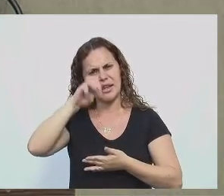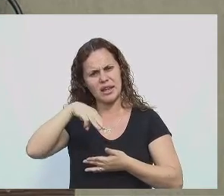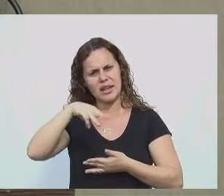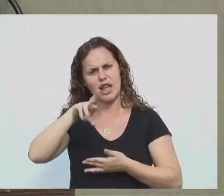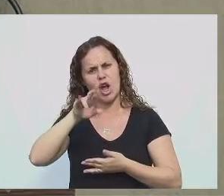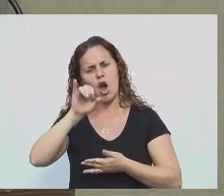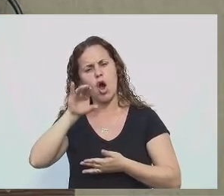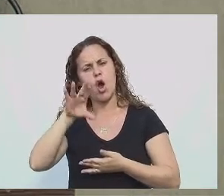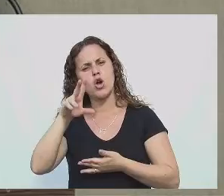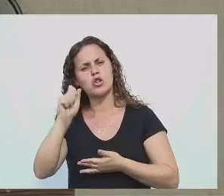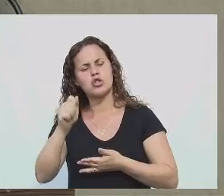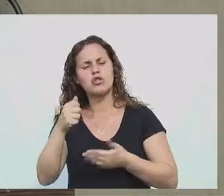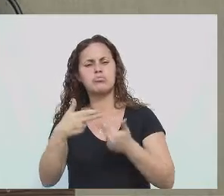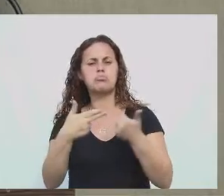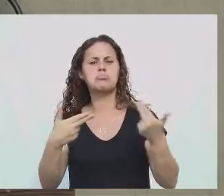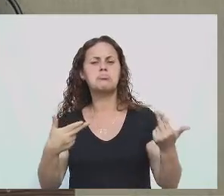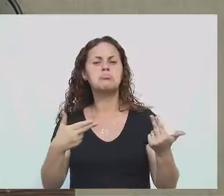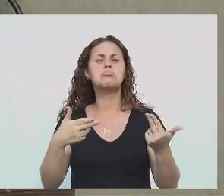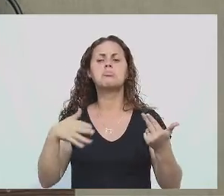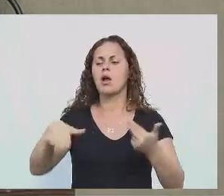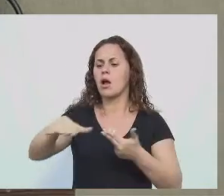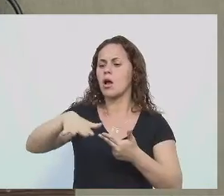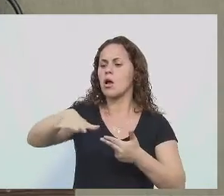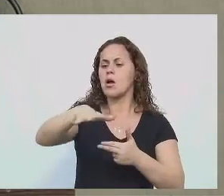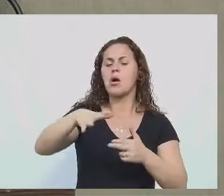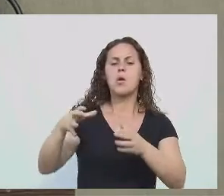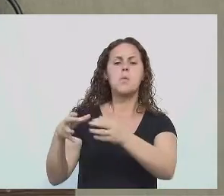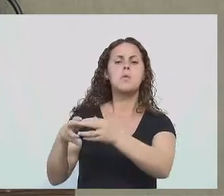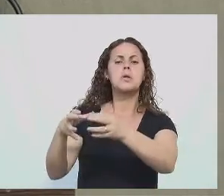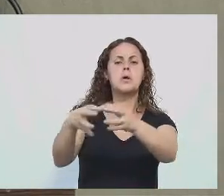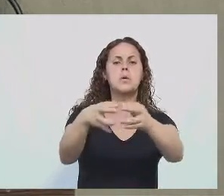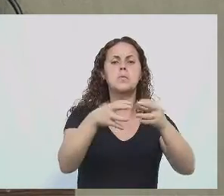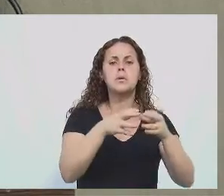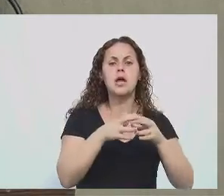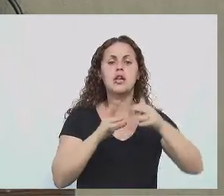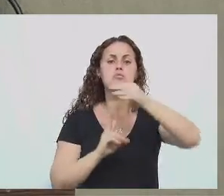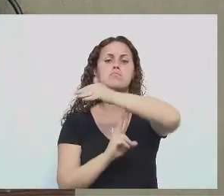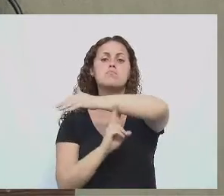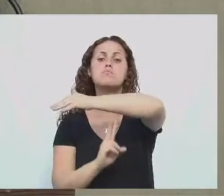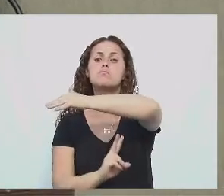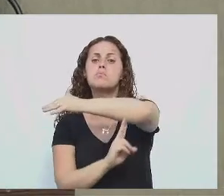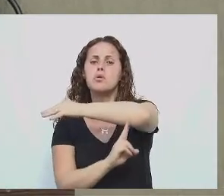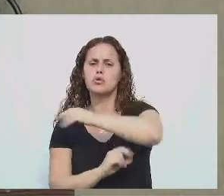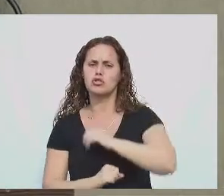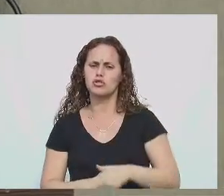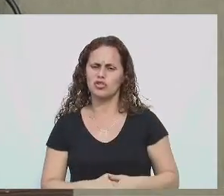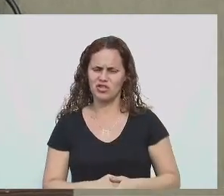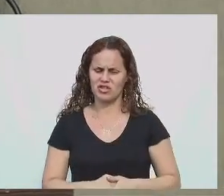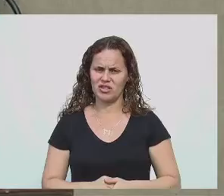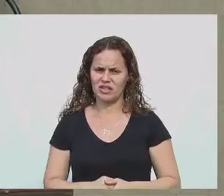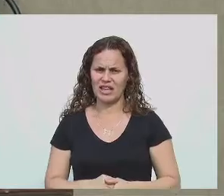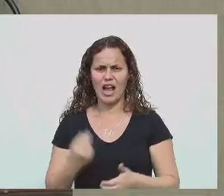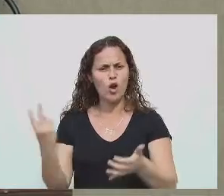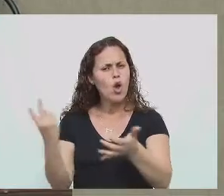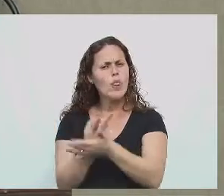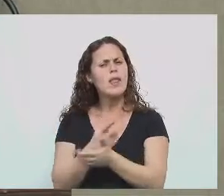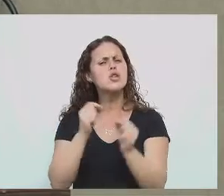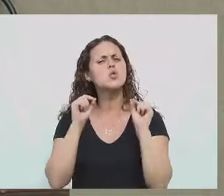e outras áreas, Buiaé, outras comunidades aí, com relação a essas pontes. Que o que, que vem acontecendo?